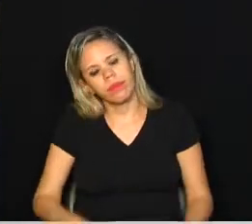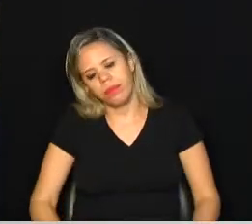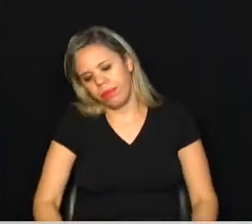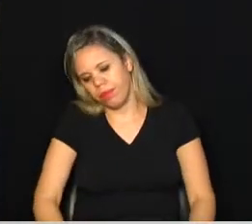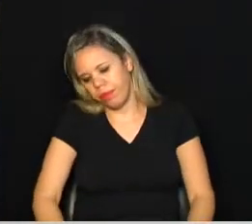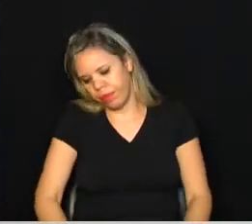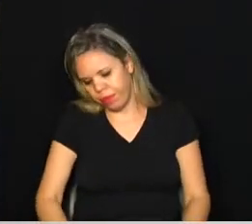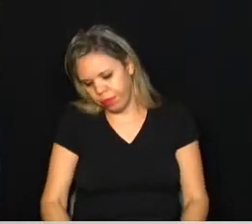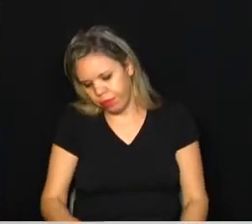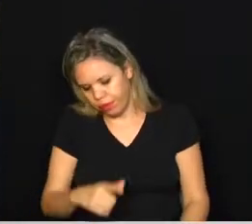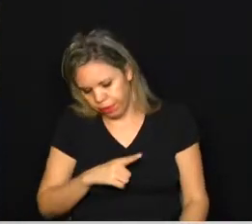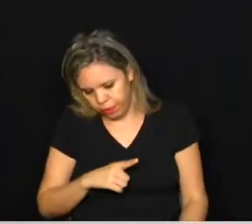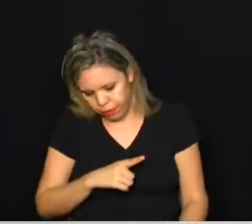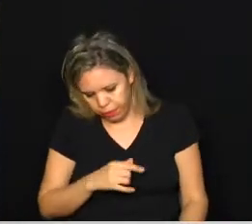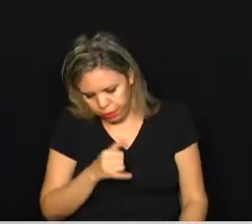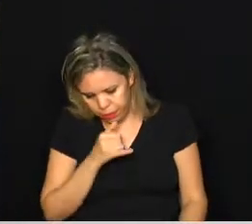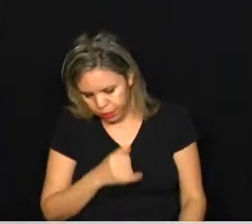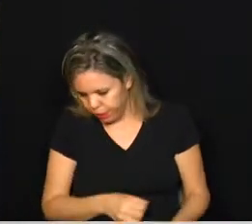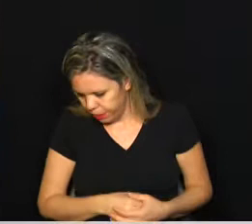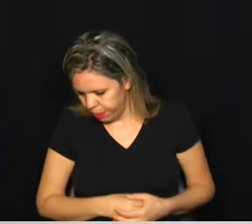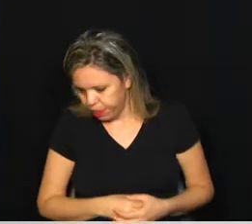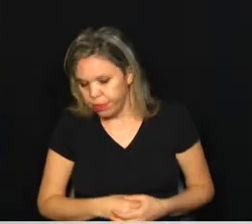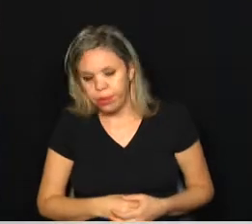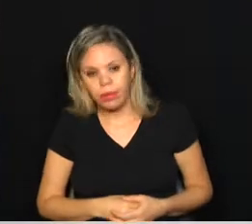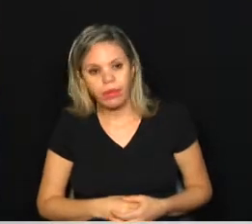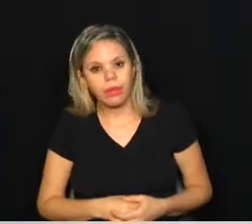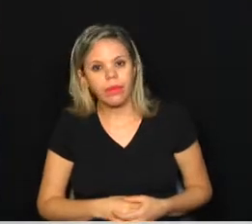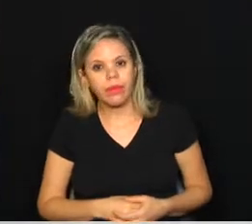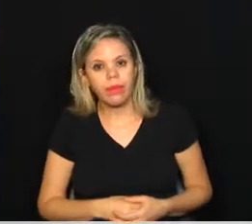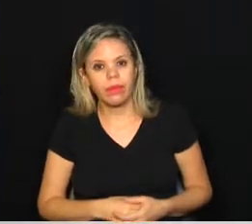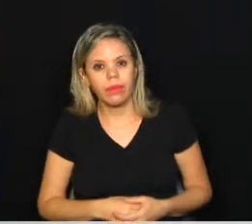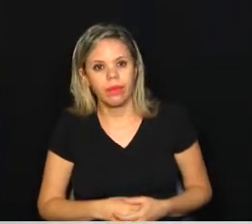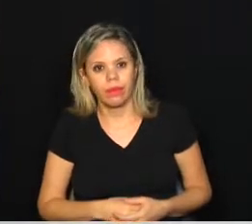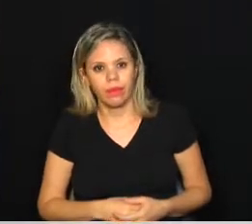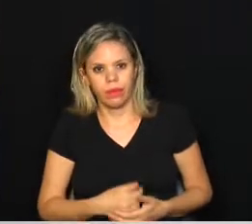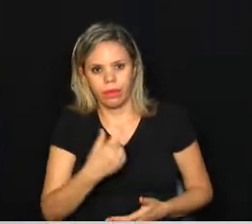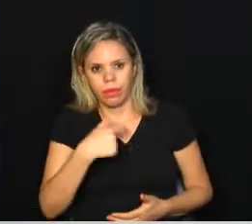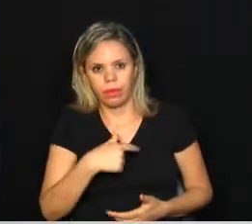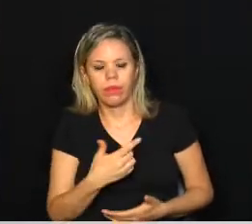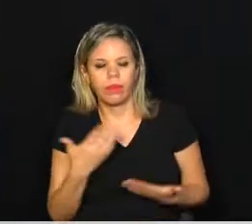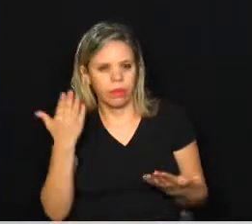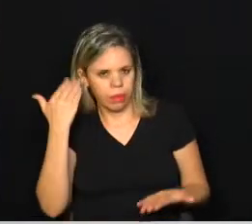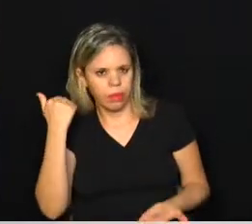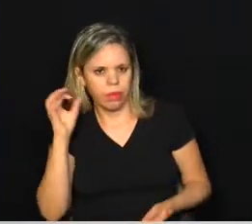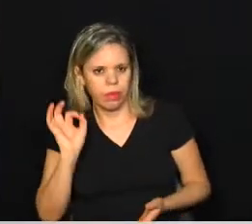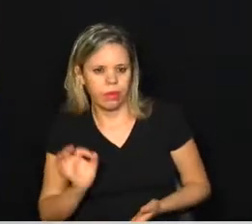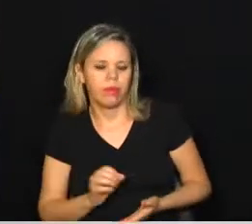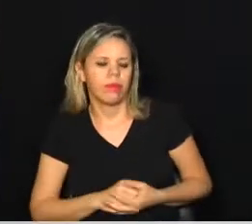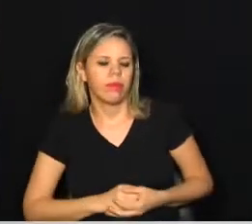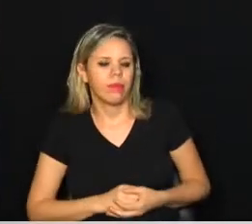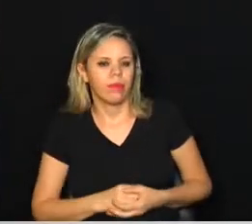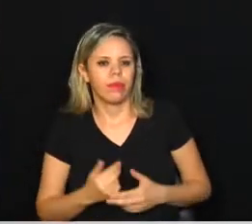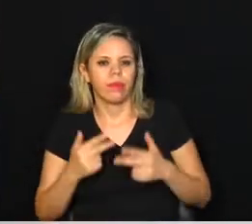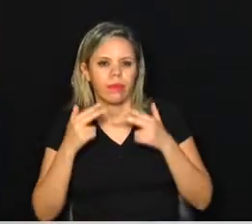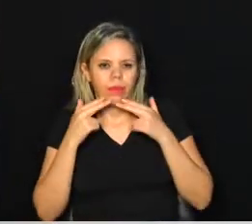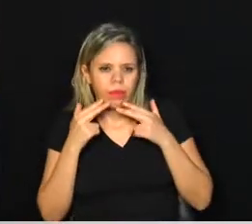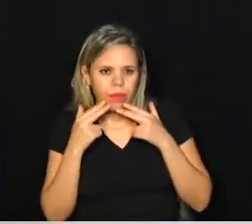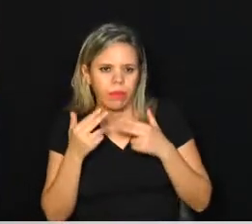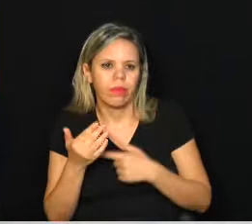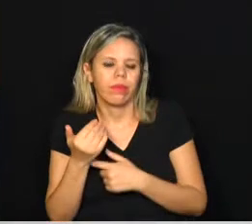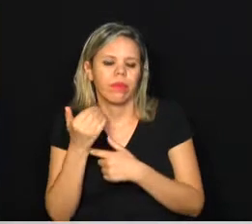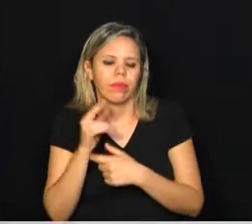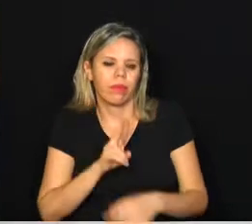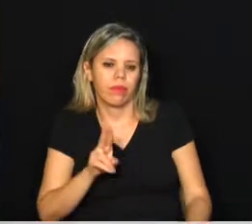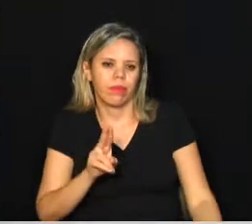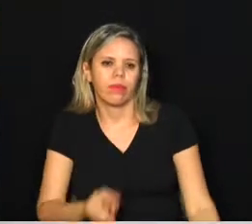gente estiver nesse ponto, eu não tenho dúvida que a inovação, o uso de